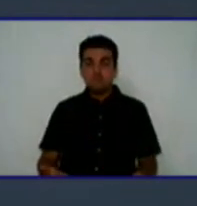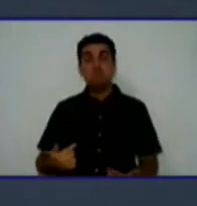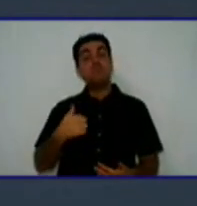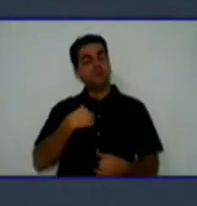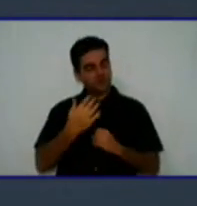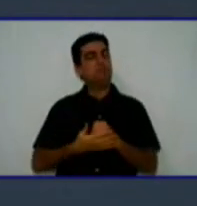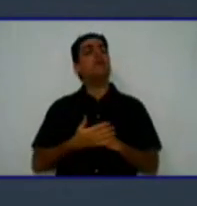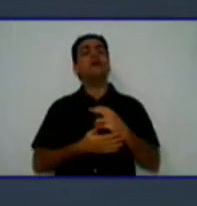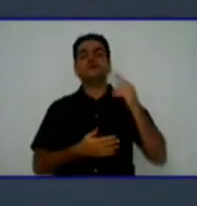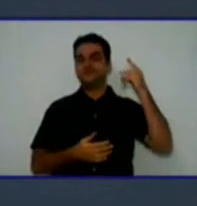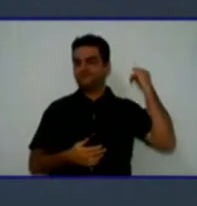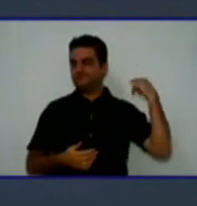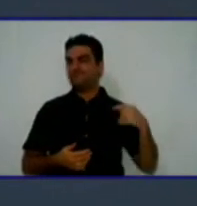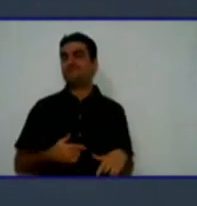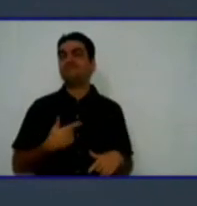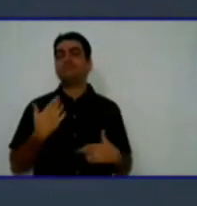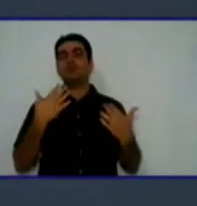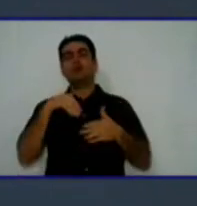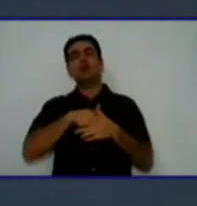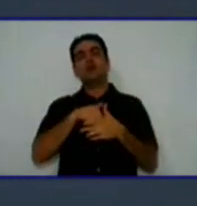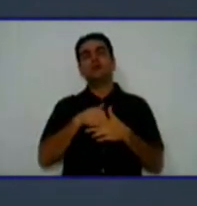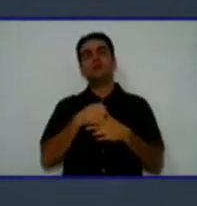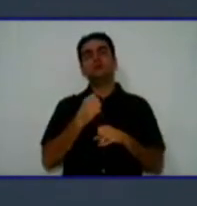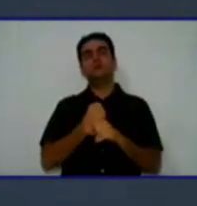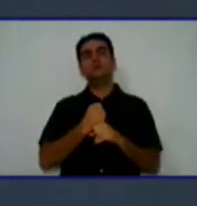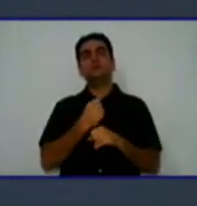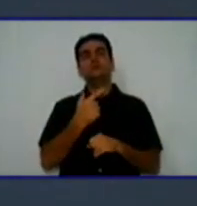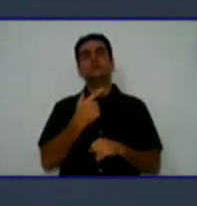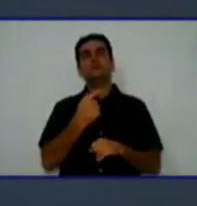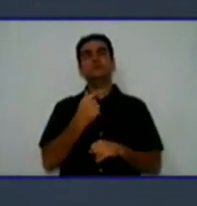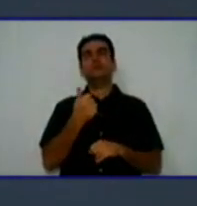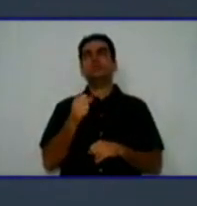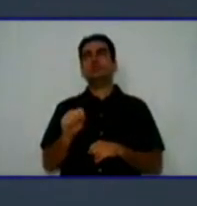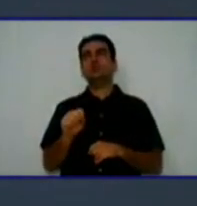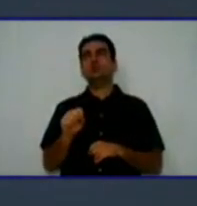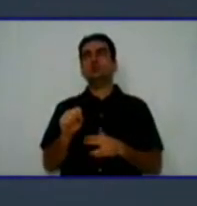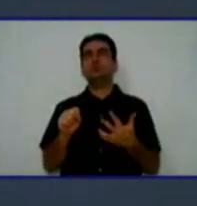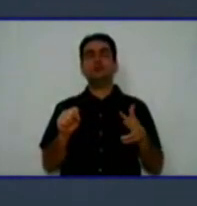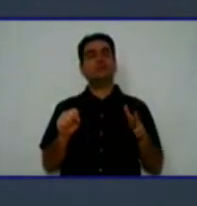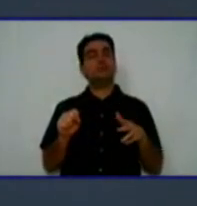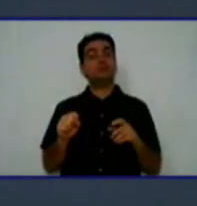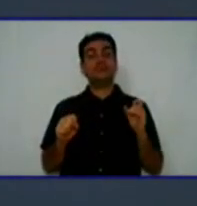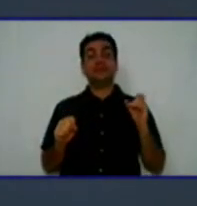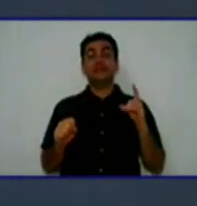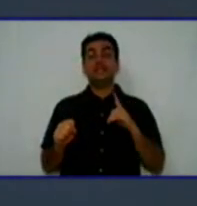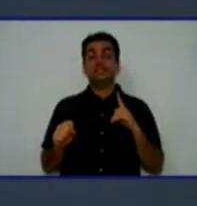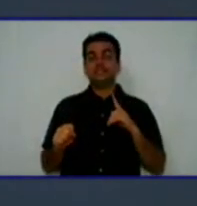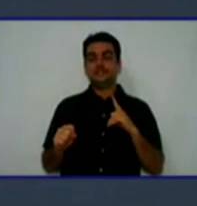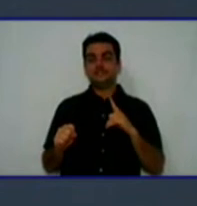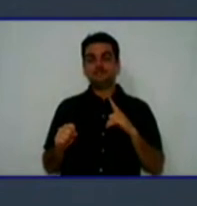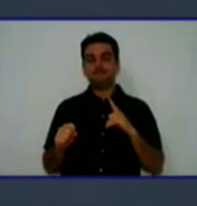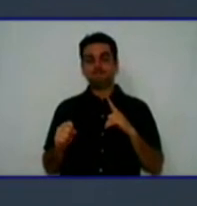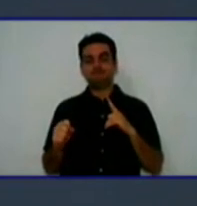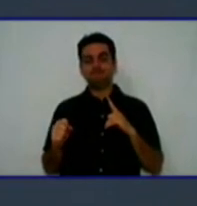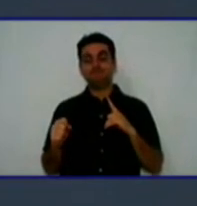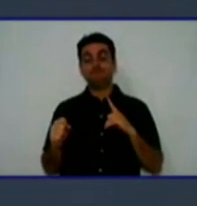precedente das eleições de 2018, que nesta linha entendeu